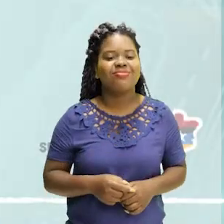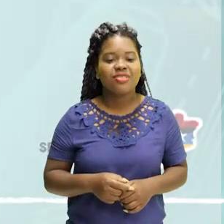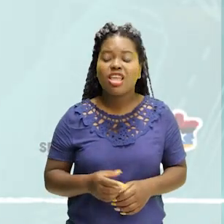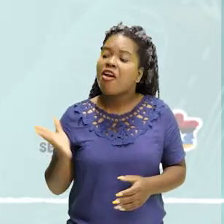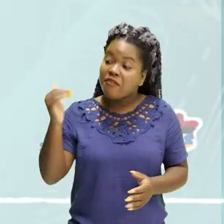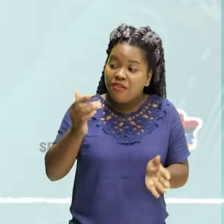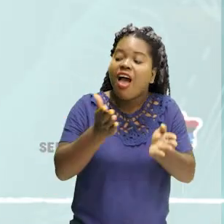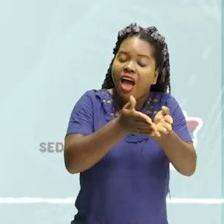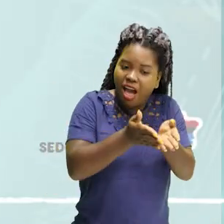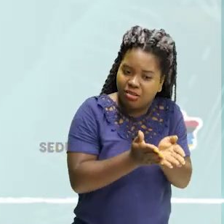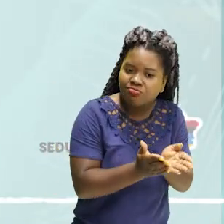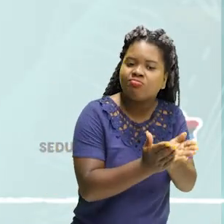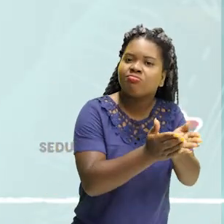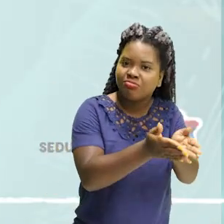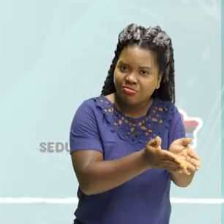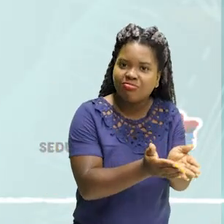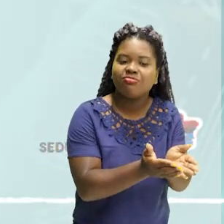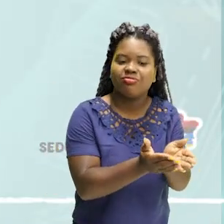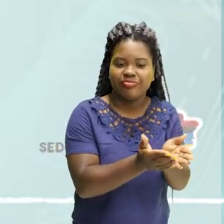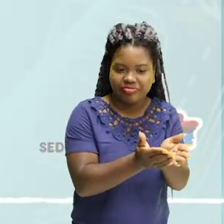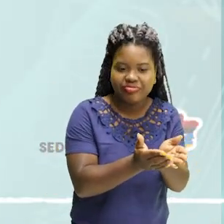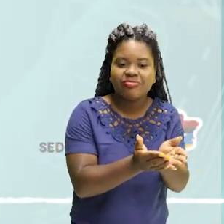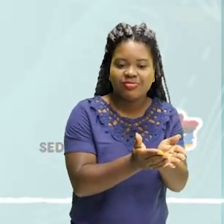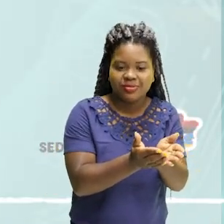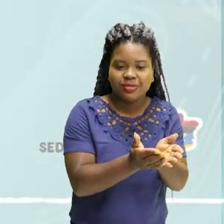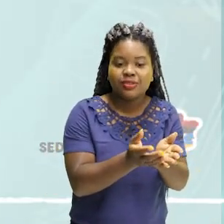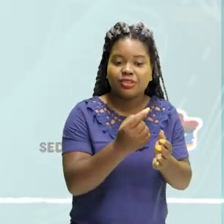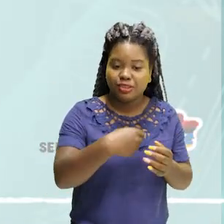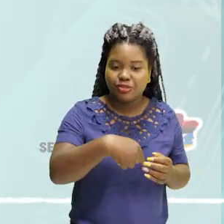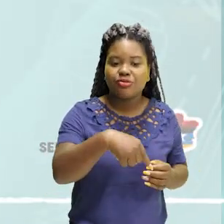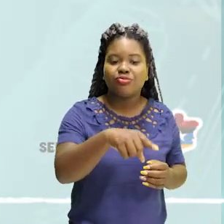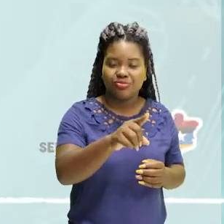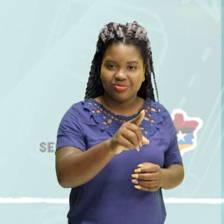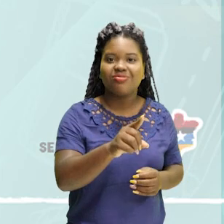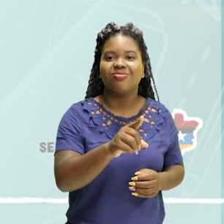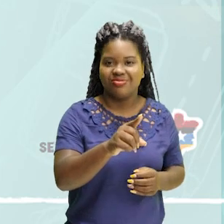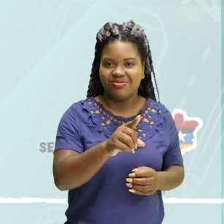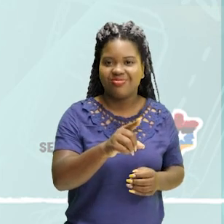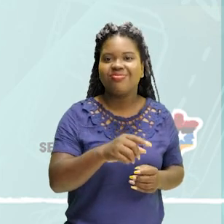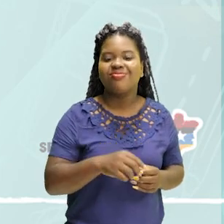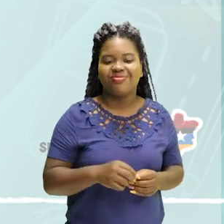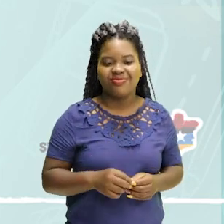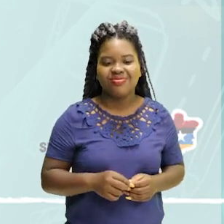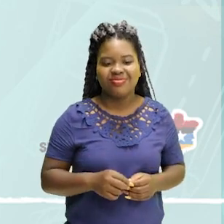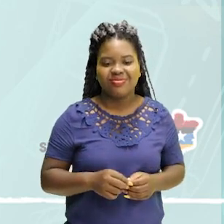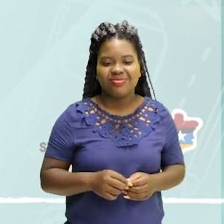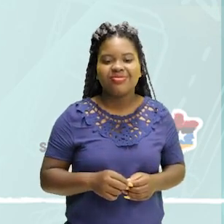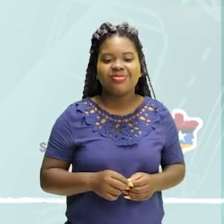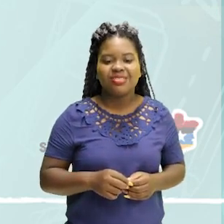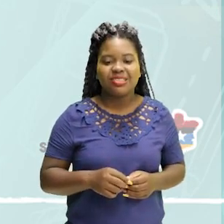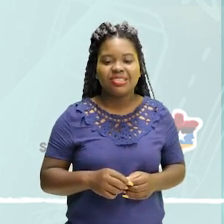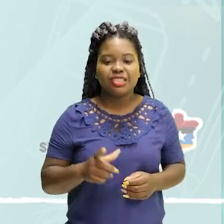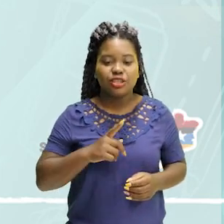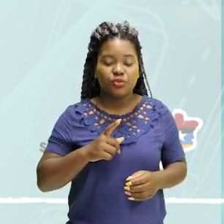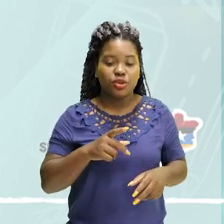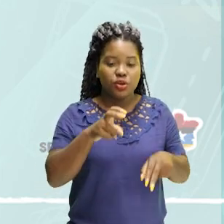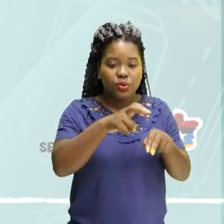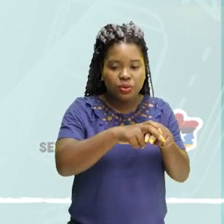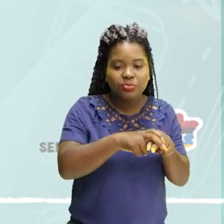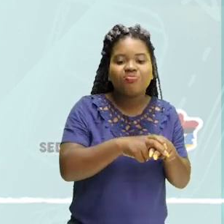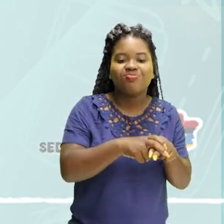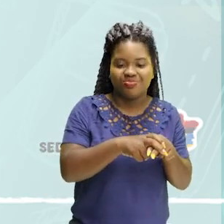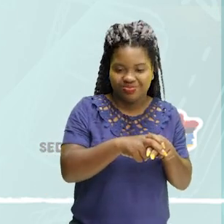Embarca ou embarcai, que a vez de ir a derradeira, mandai meter a cadeira,